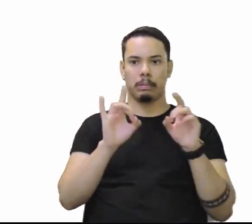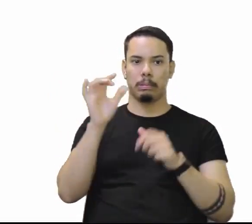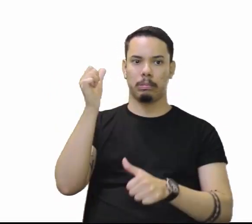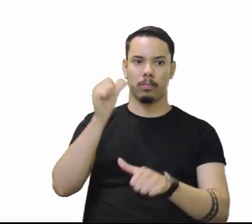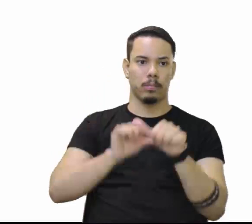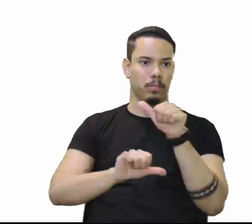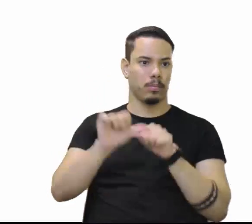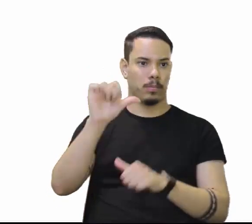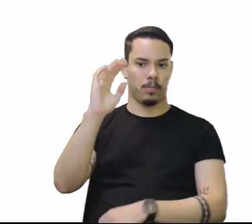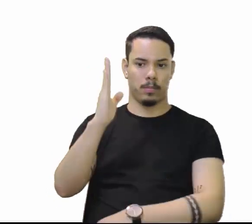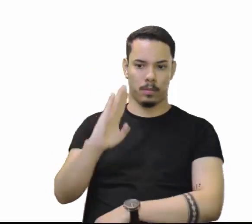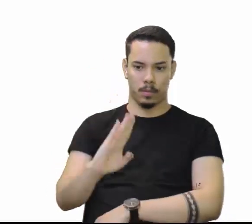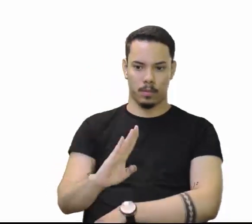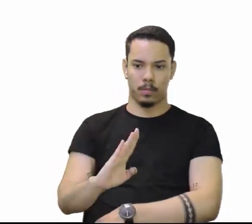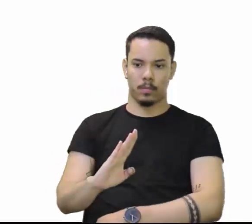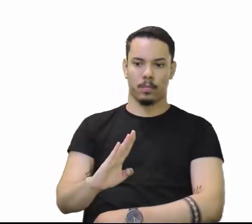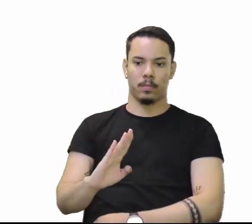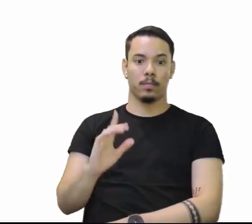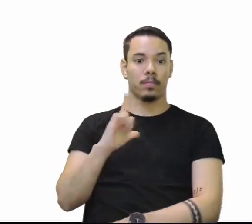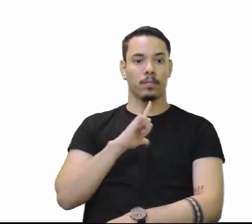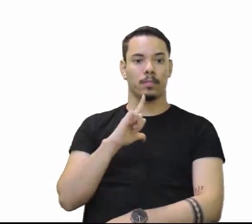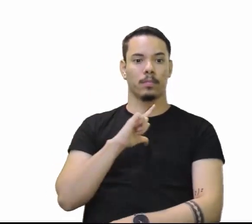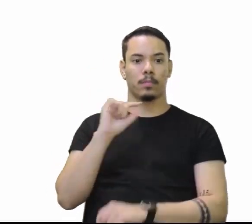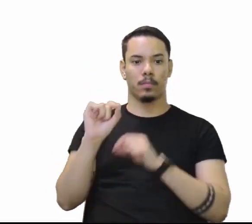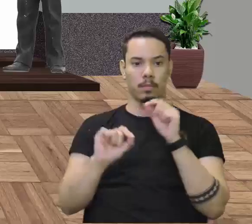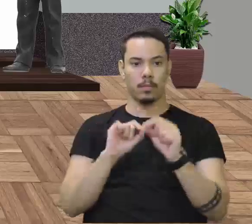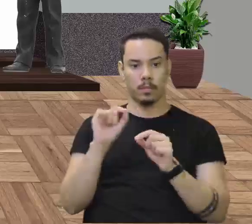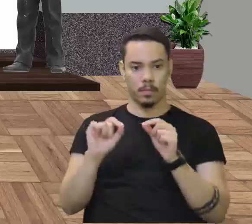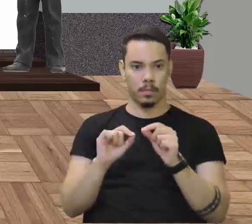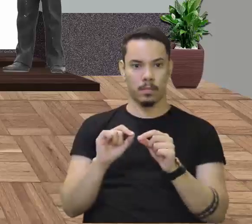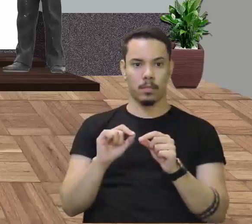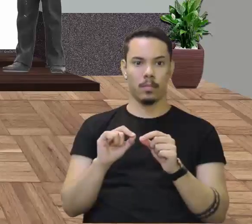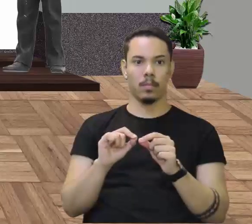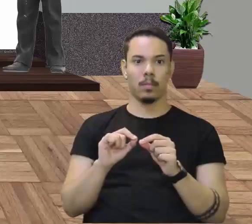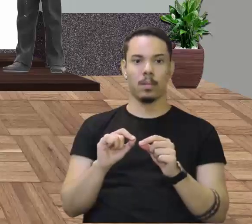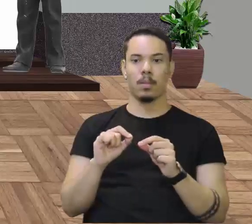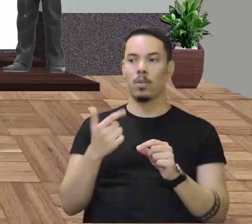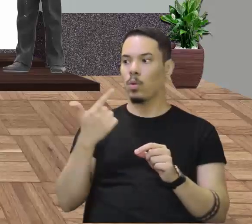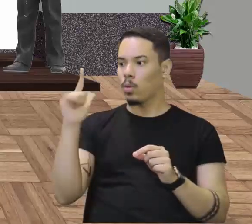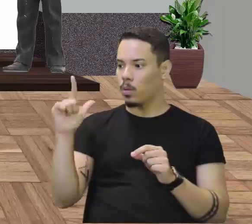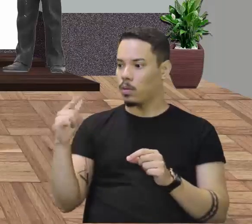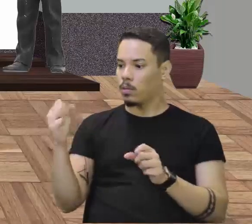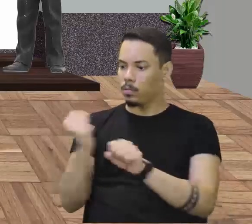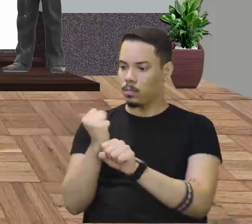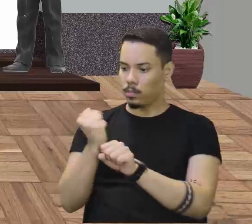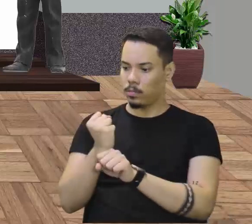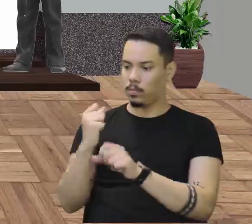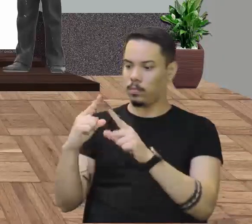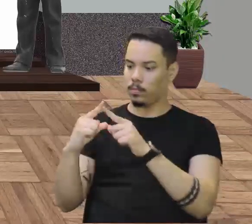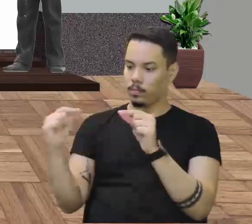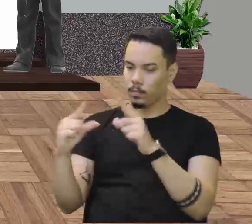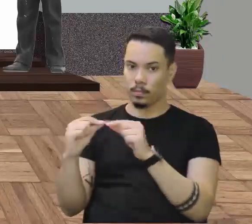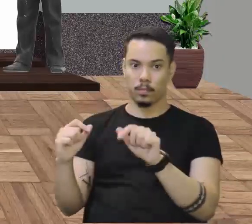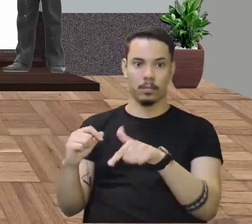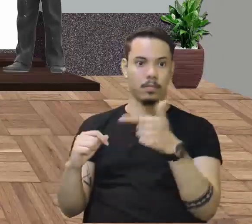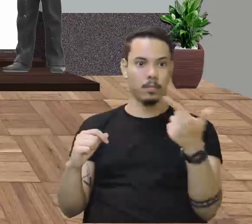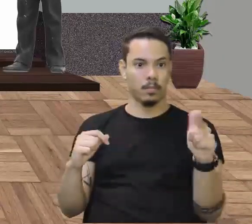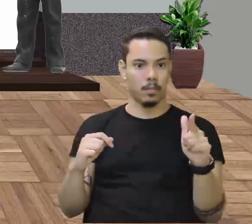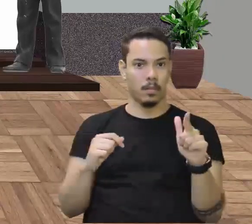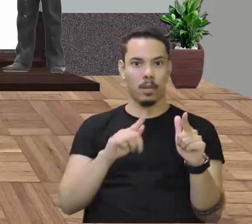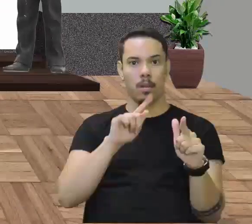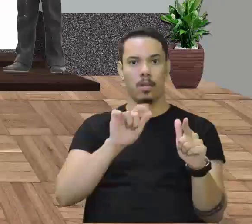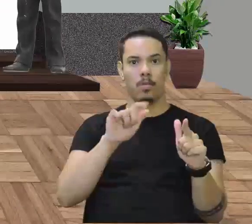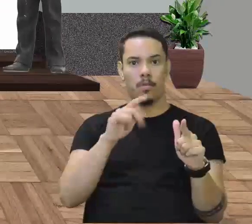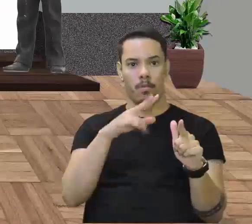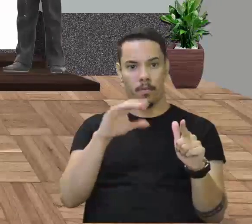Brasil. Nós temos ali a Nova Cap, que está construindo em Brasília, nós temos aí a Queiroz